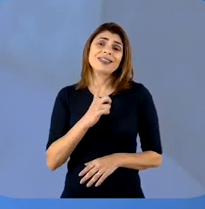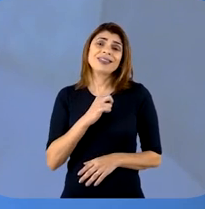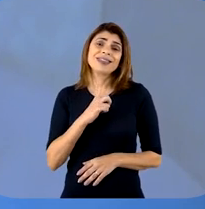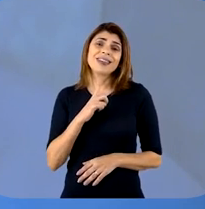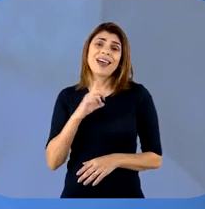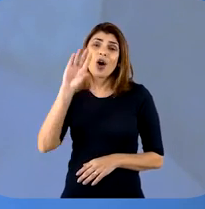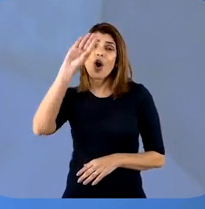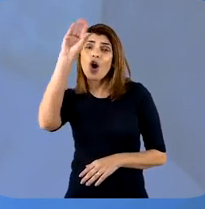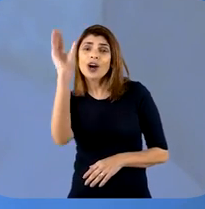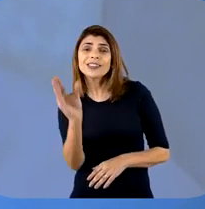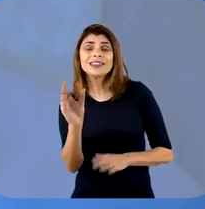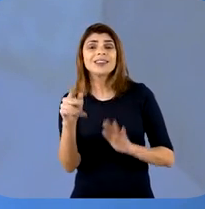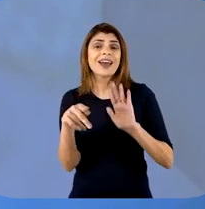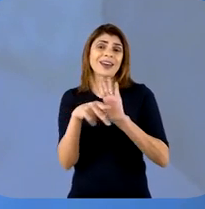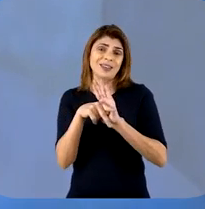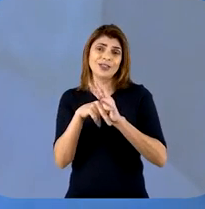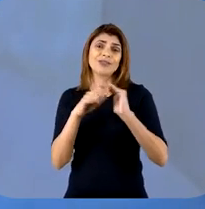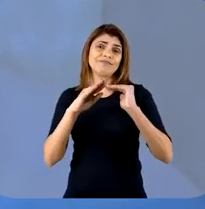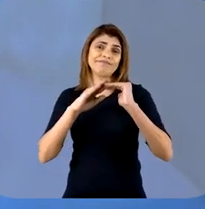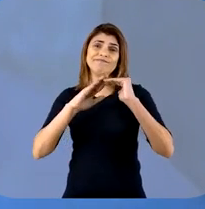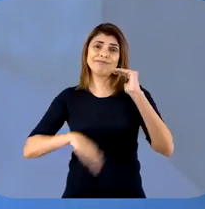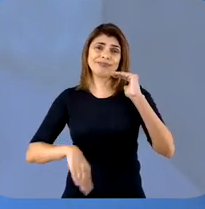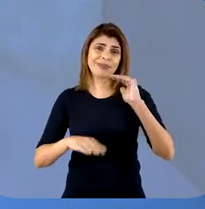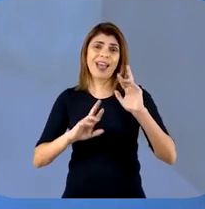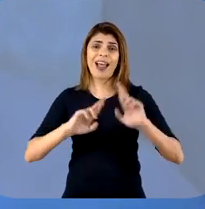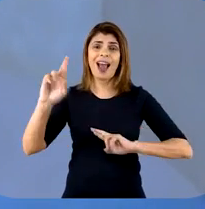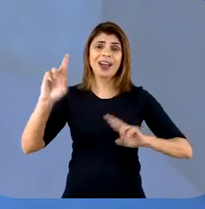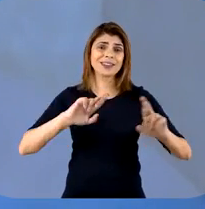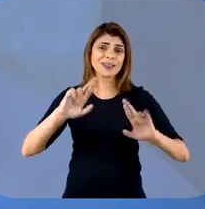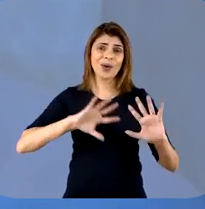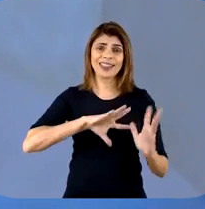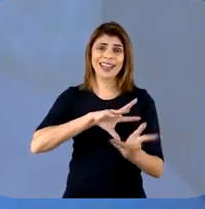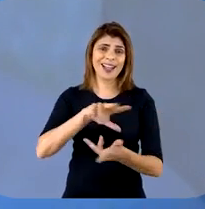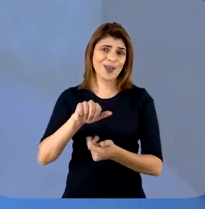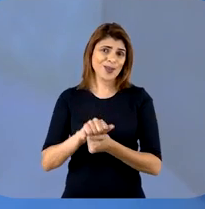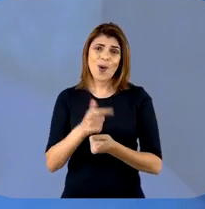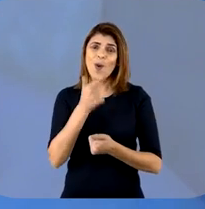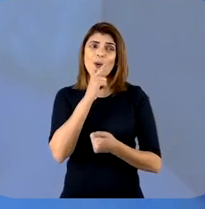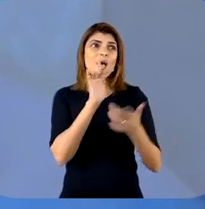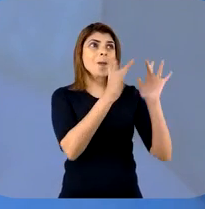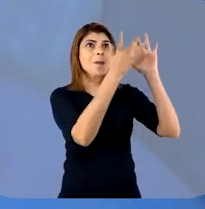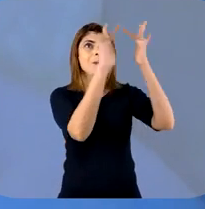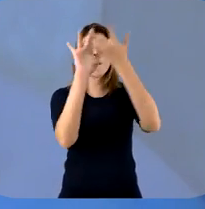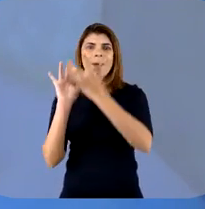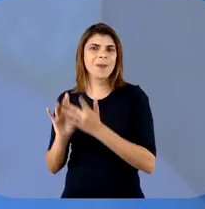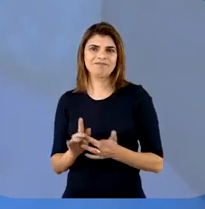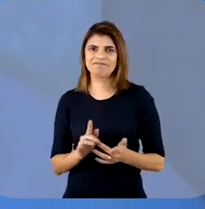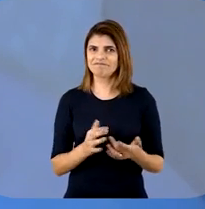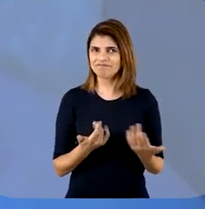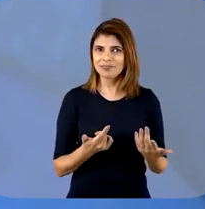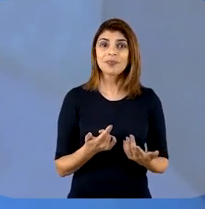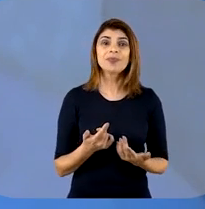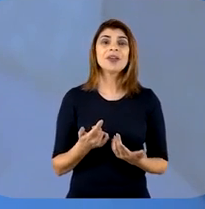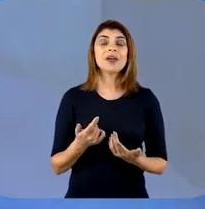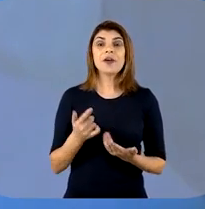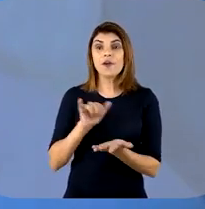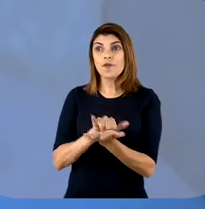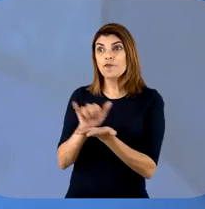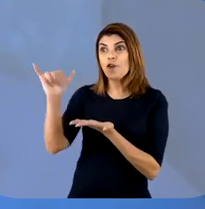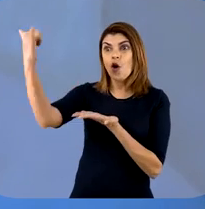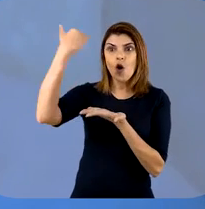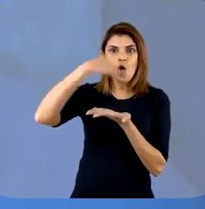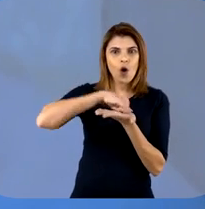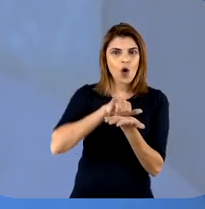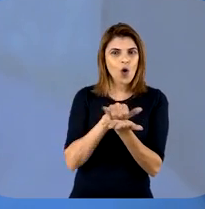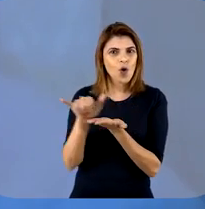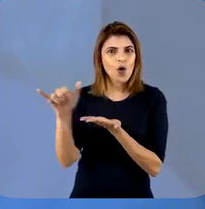é um continente com baixa relação internacional, digamos assim. O número de voos, o número